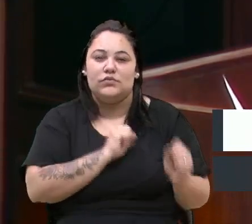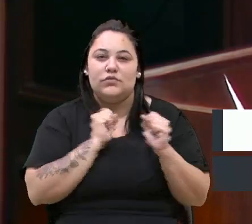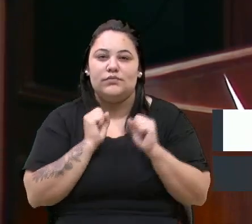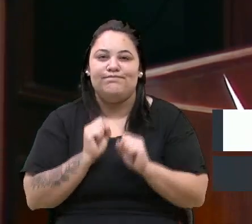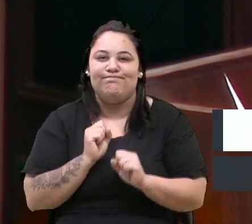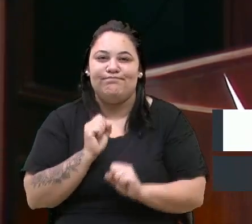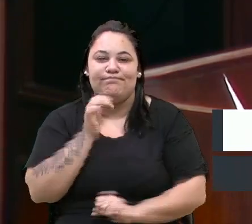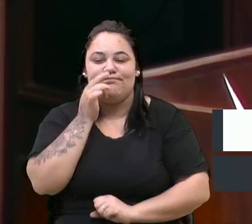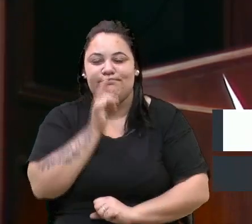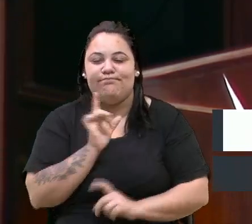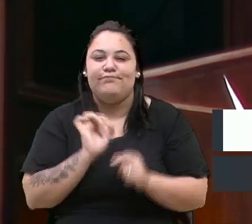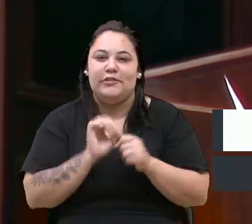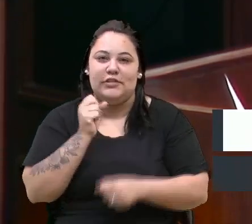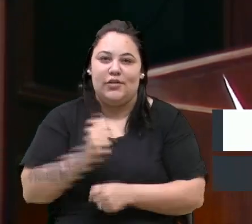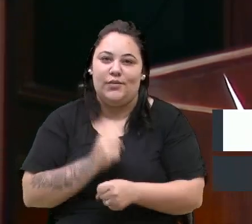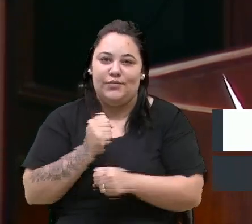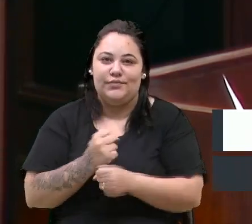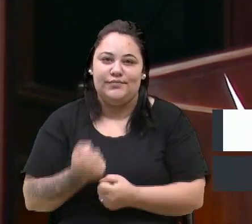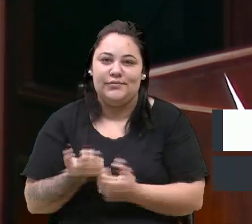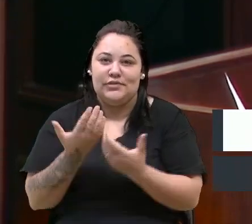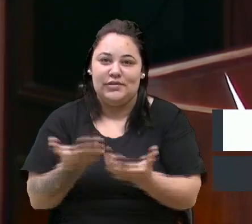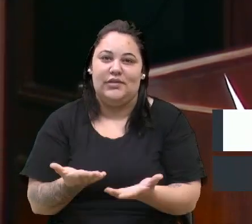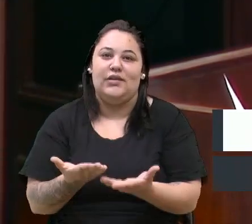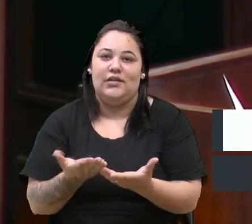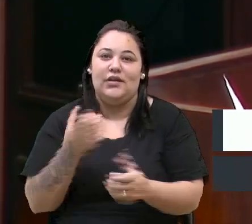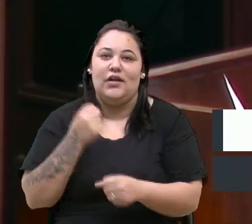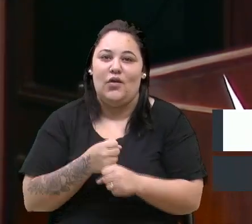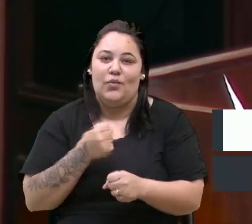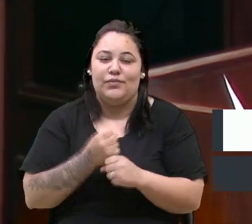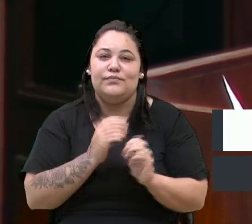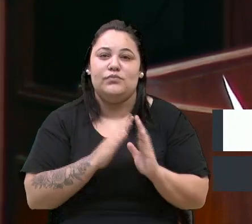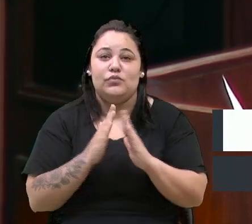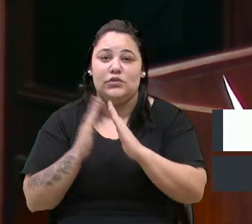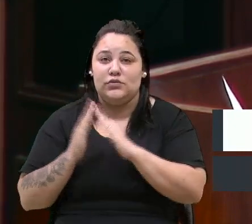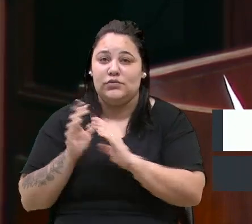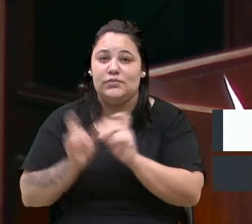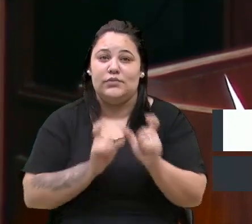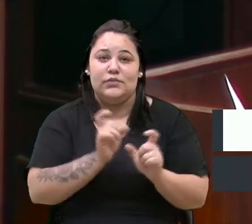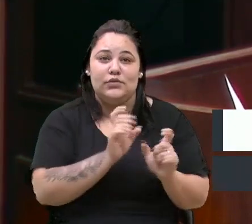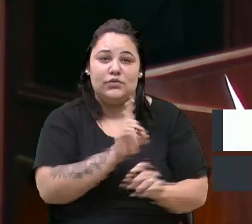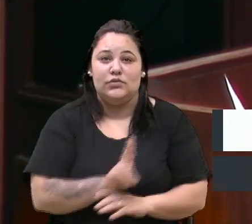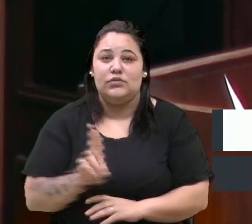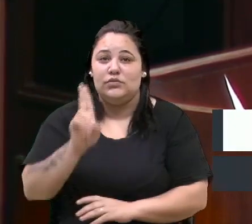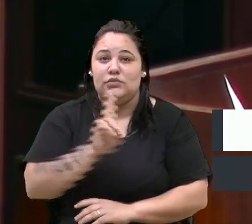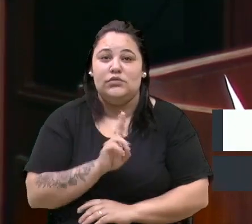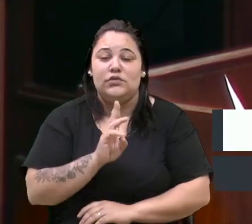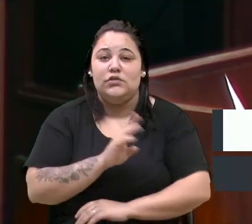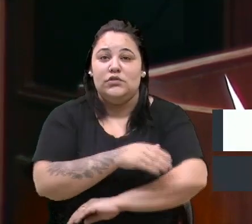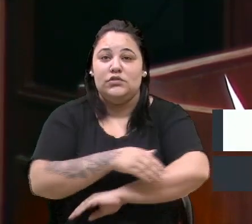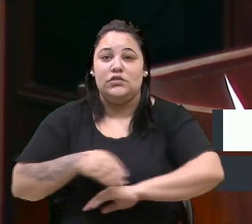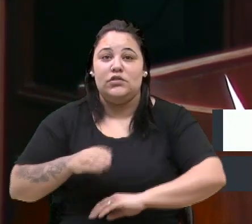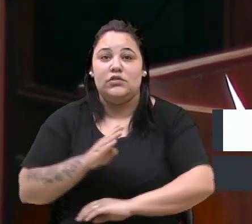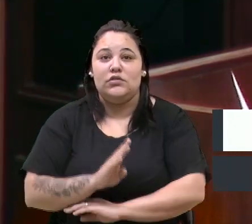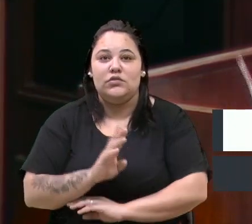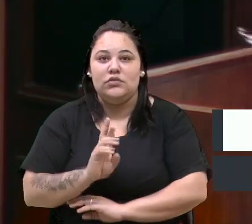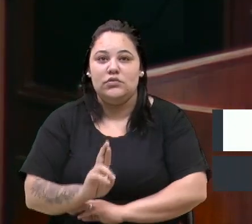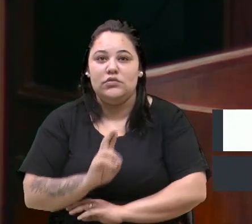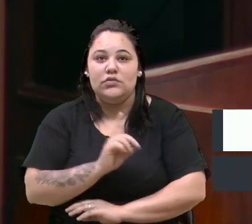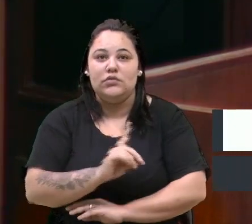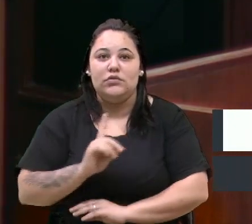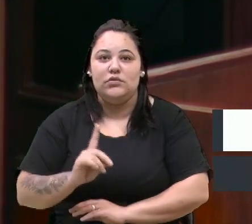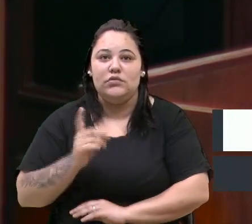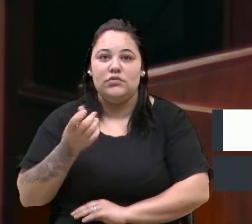obra e entregar essa obra para os moradores, para as pessoas que usam a BR-116, e quando chega